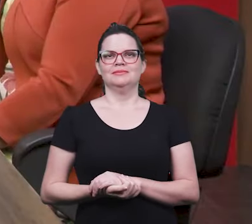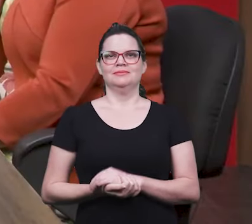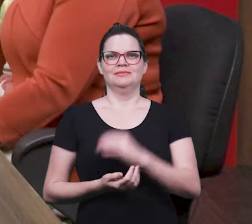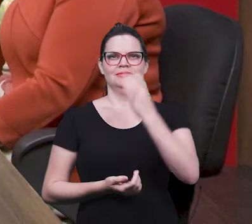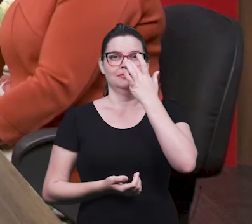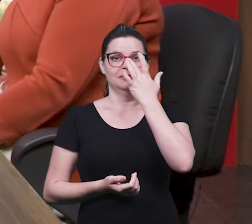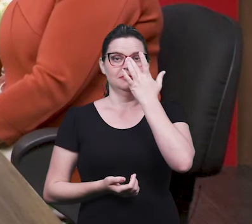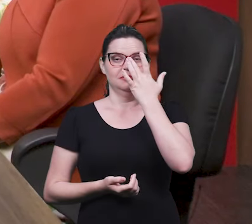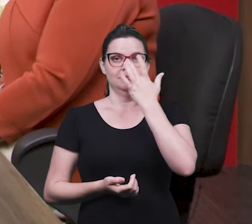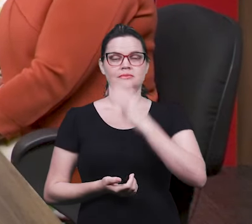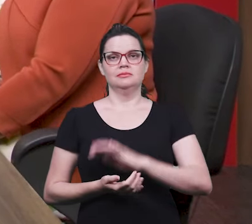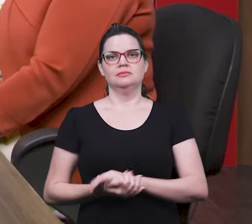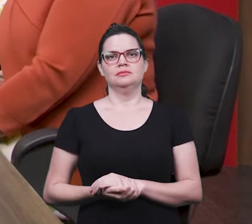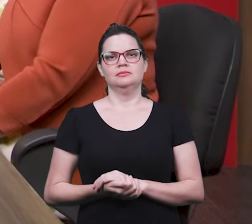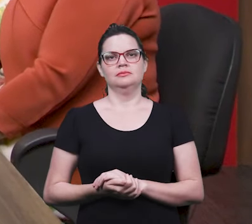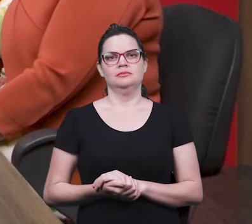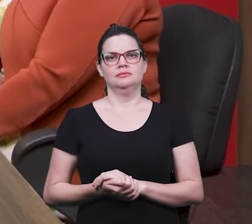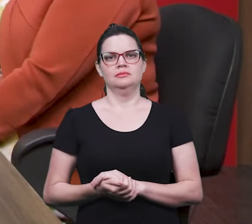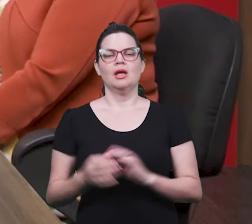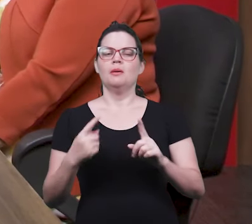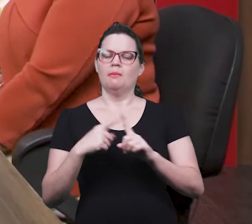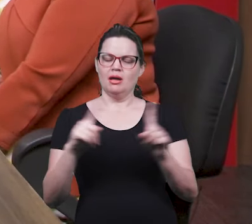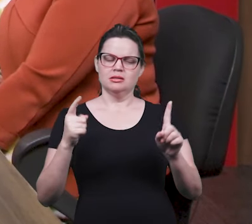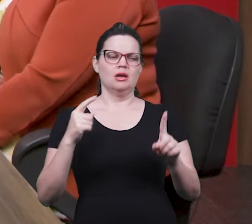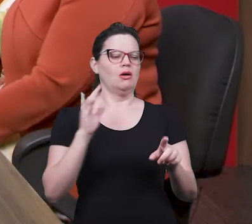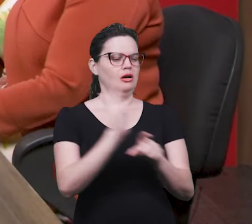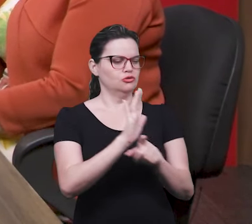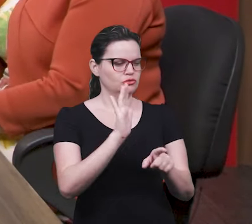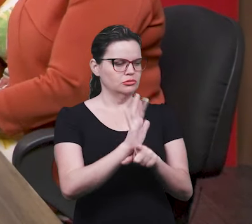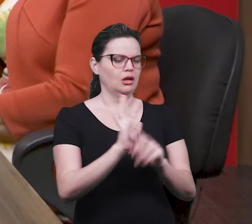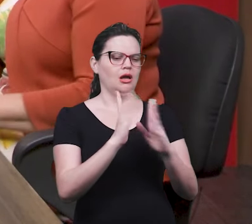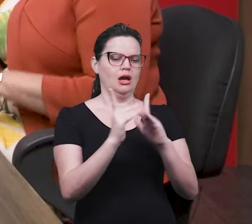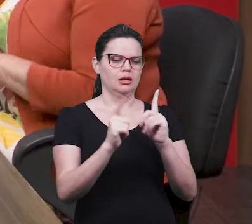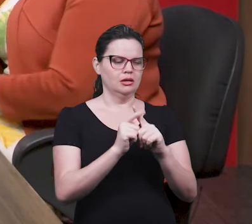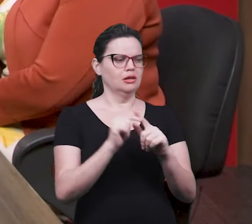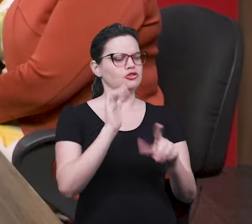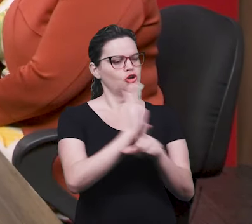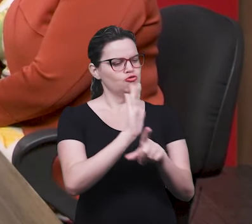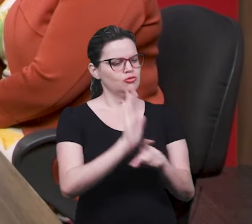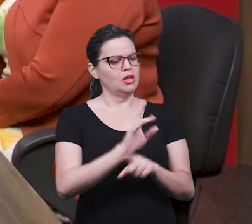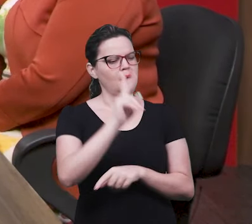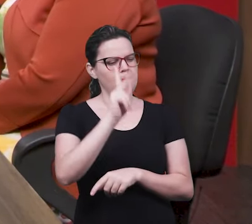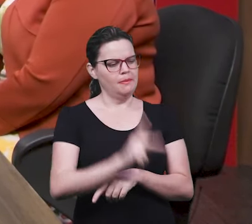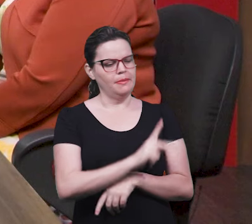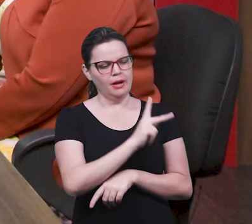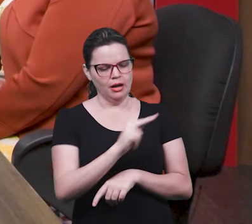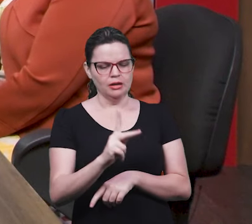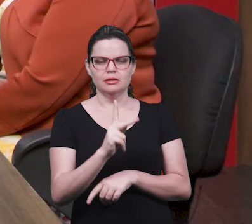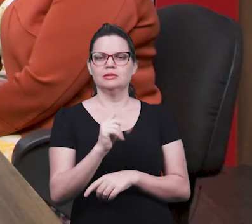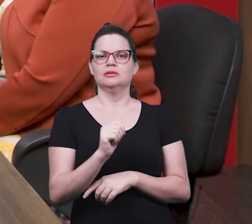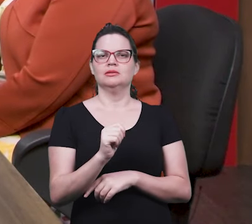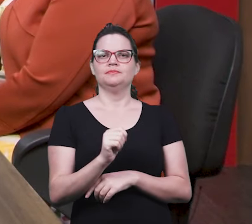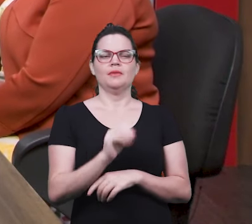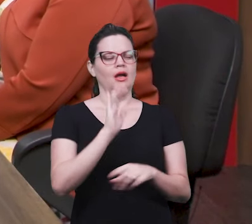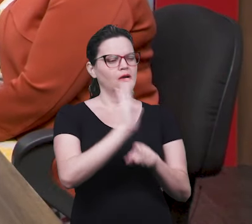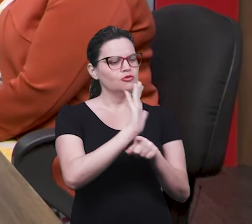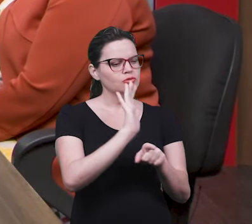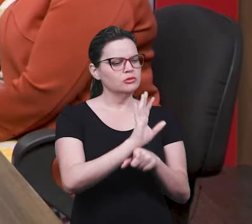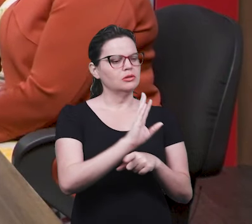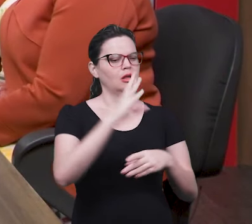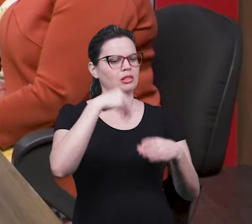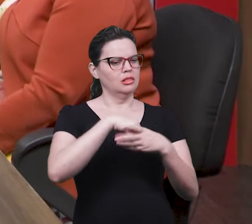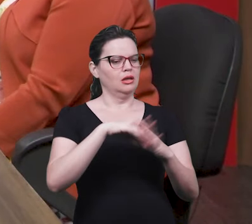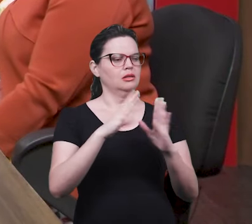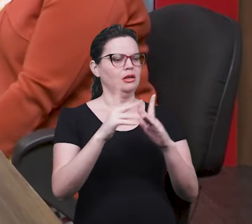ele... Mas vivi, ajudei igreja, fui ajudante de padre, muito tempo conhecia, ajudei a